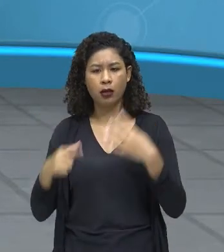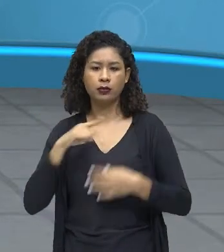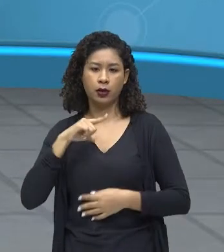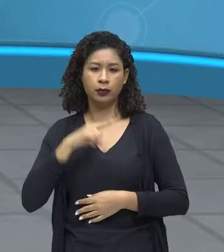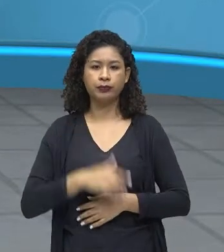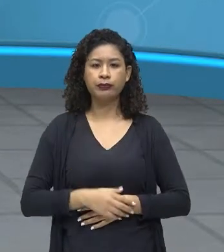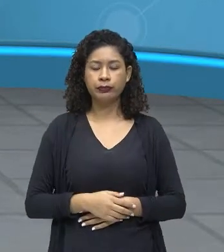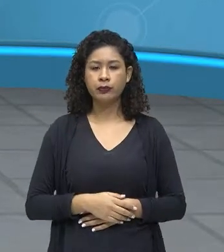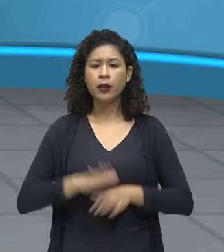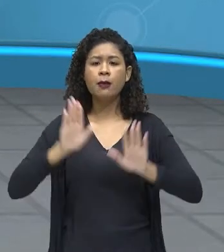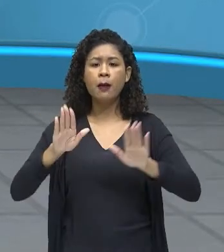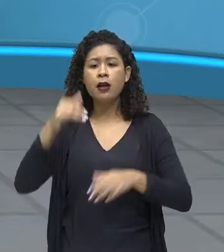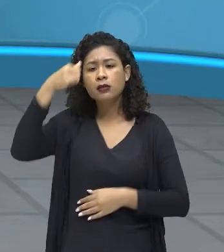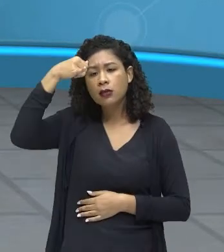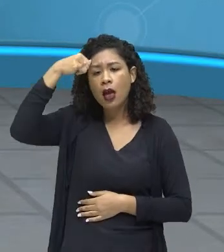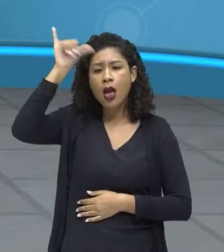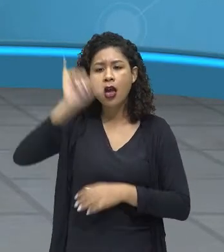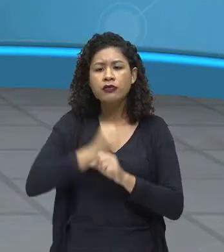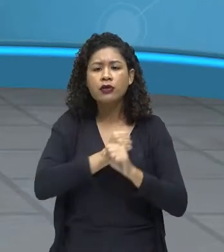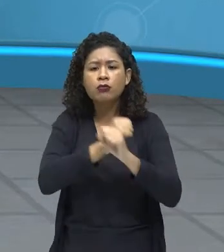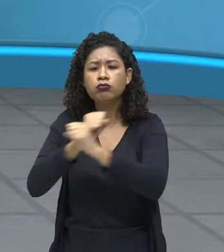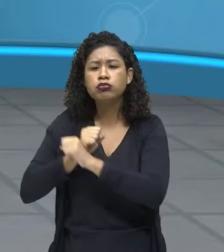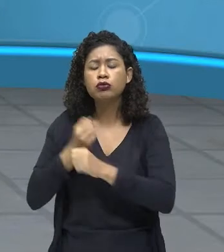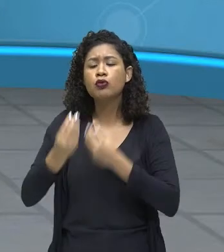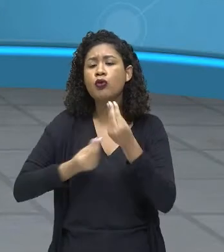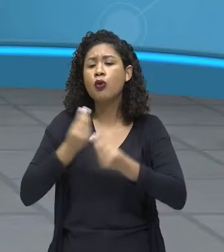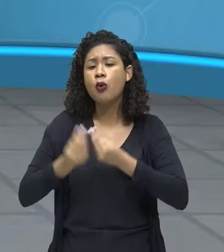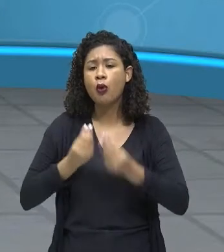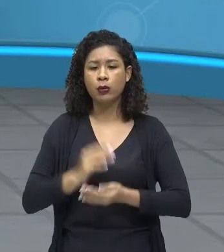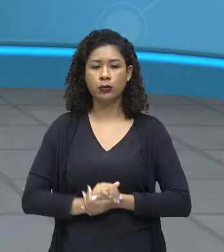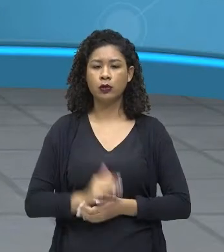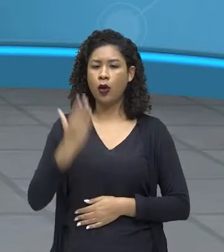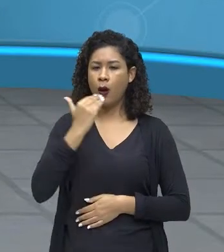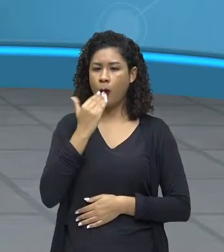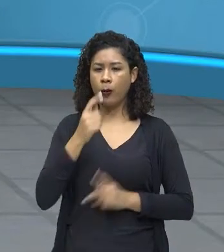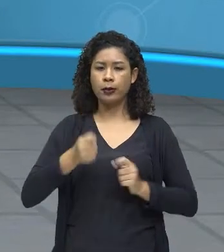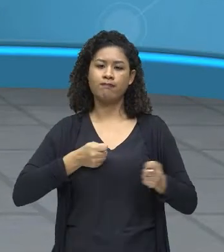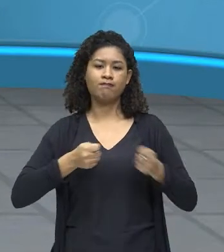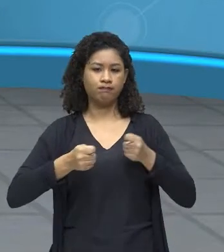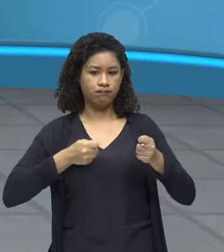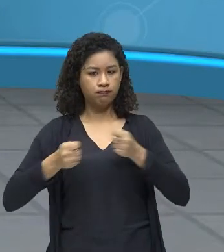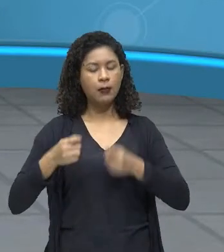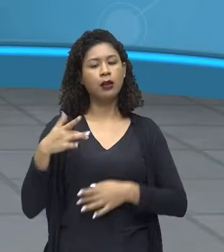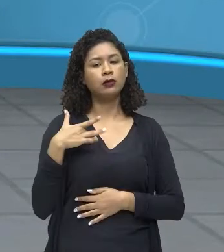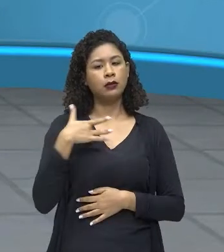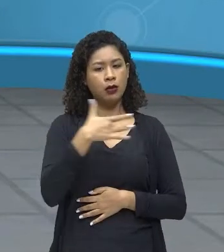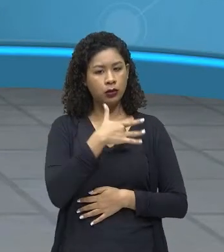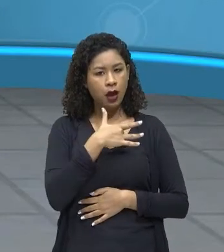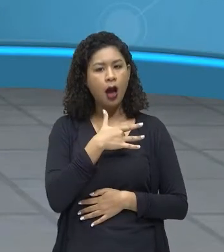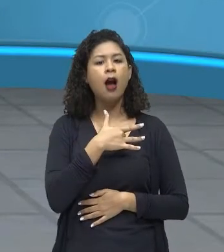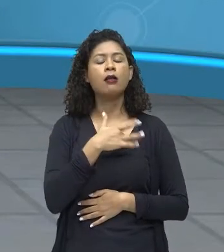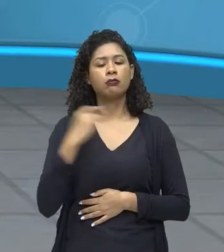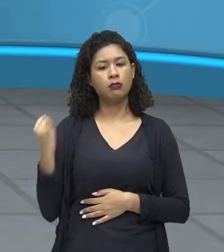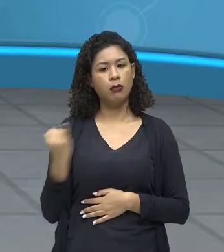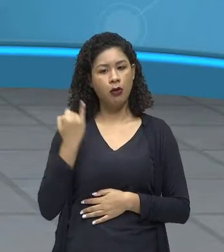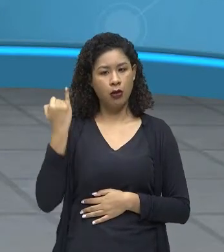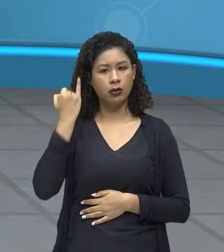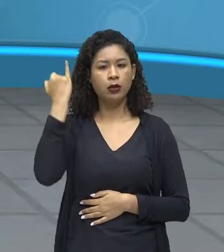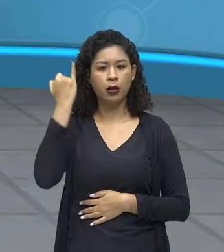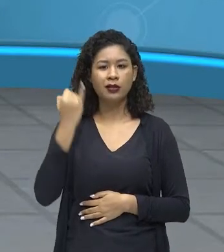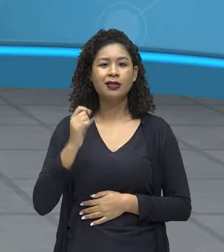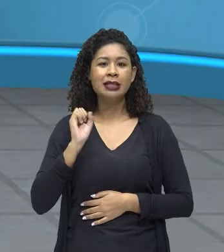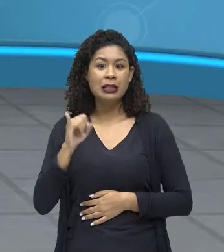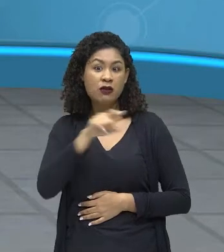quais são os métodos de prevenção? Né, uma alimentação balanceada, uma alimentação saudável. Como a gente observou, né, se você